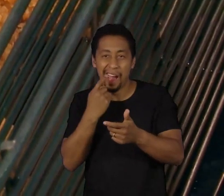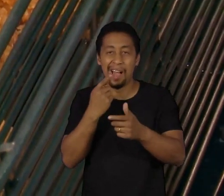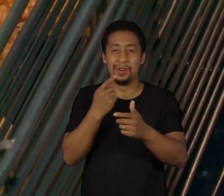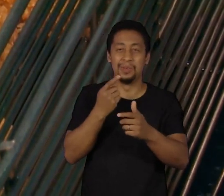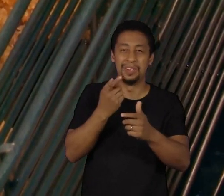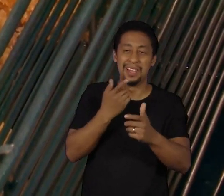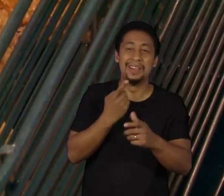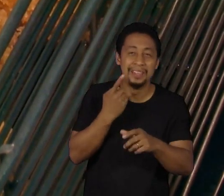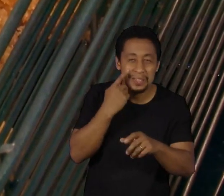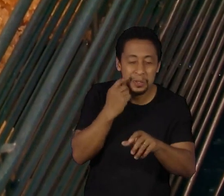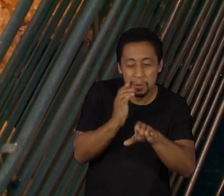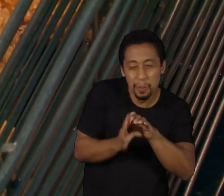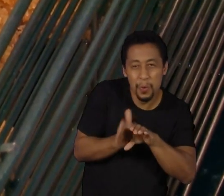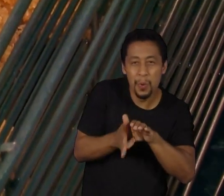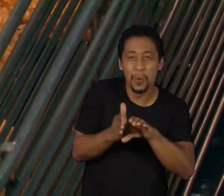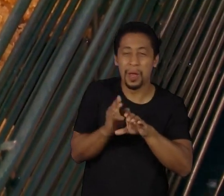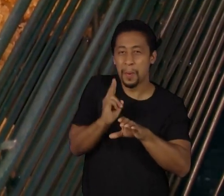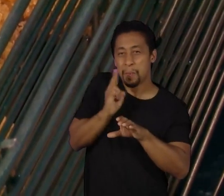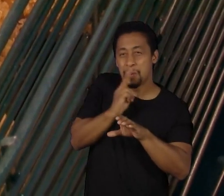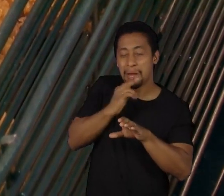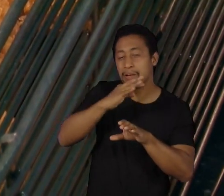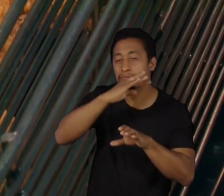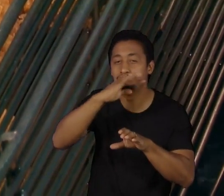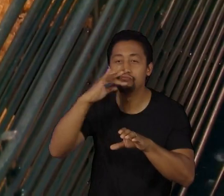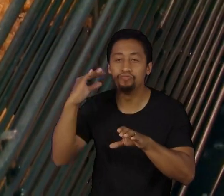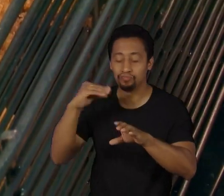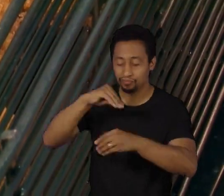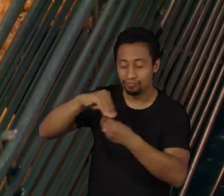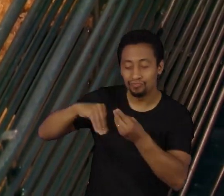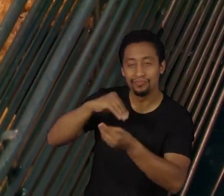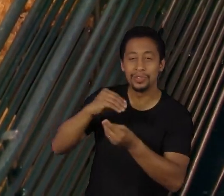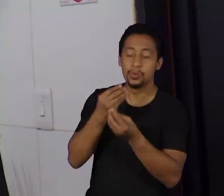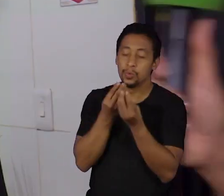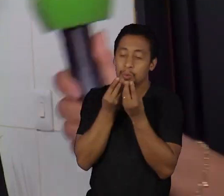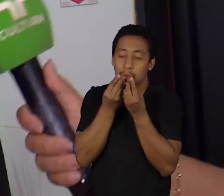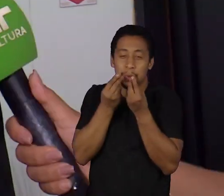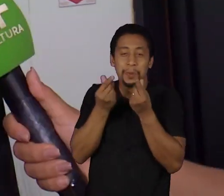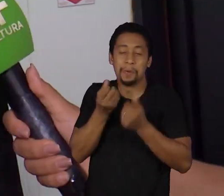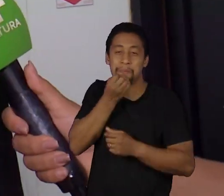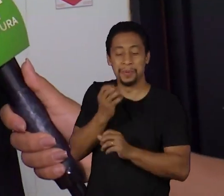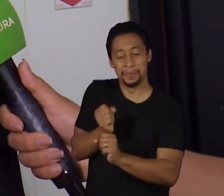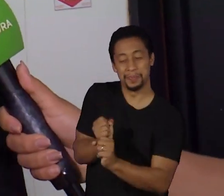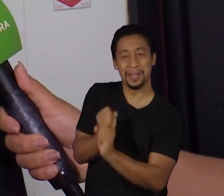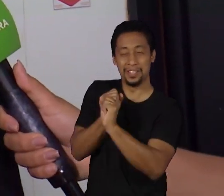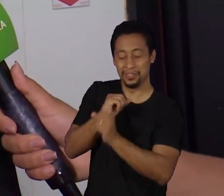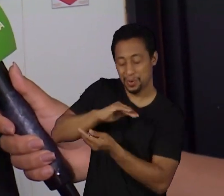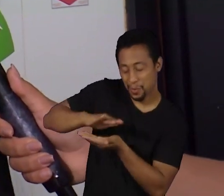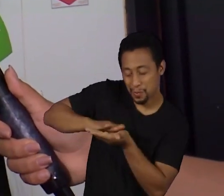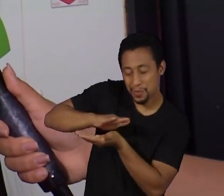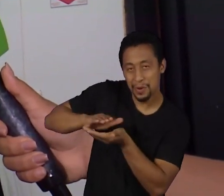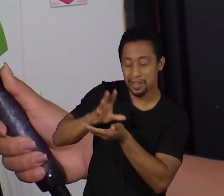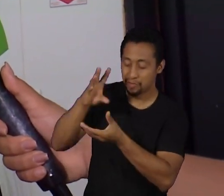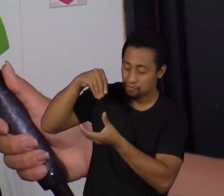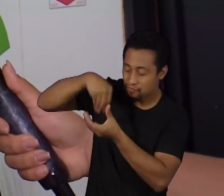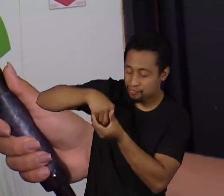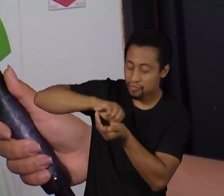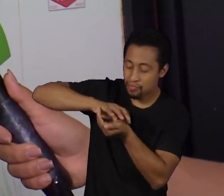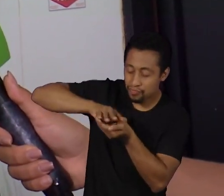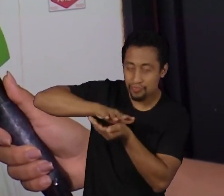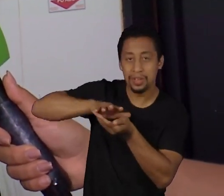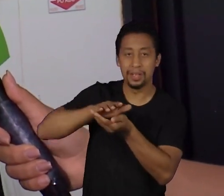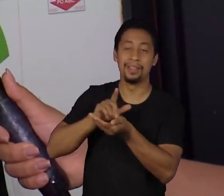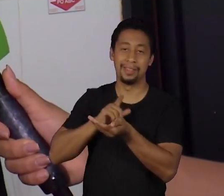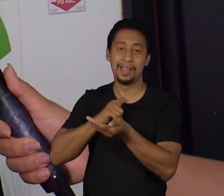aí você consegue dá outro sabor nessa macaxeira, né? A gente recheia